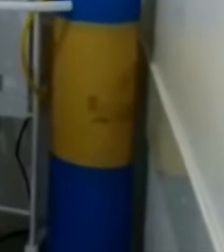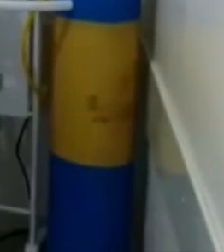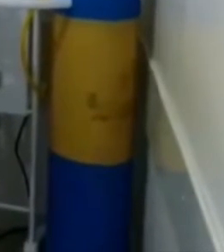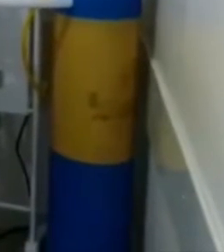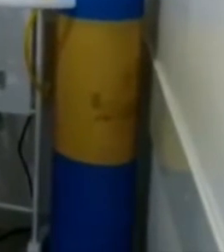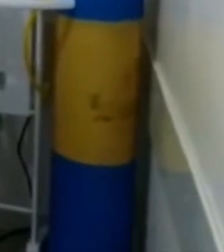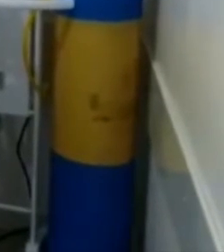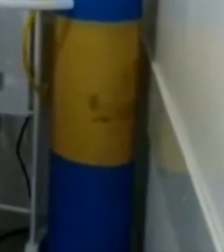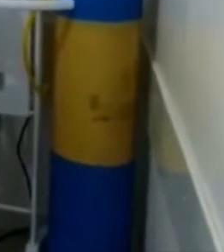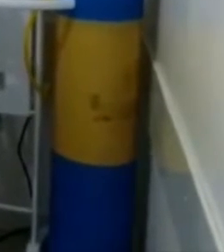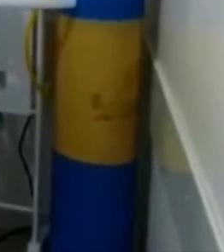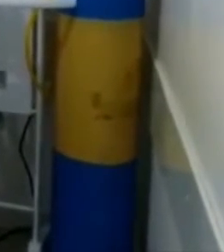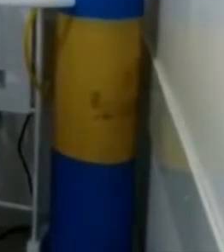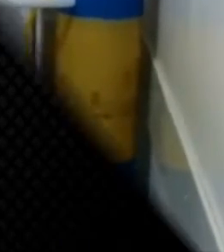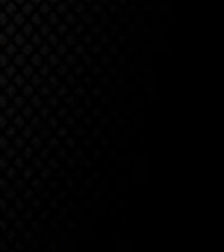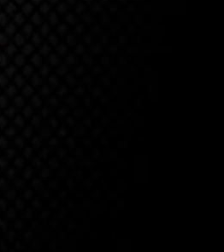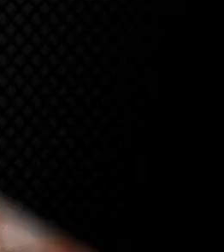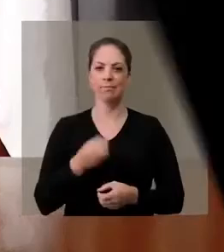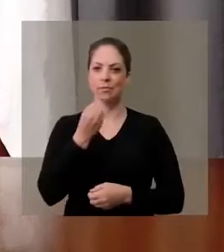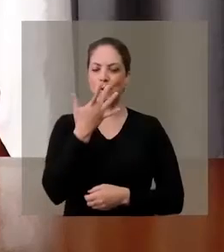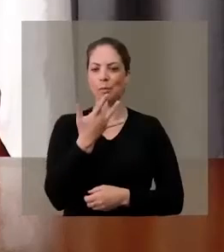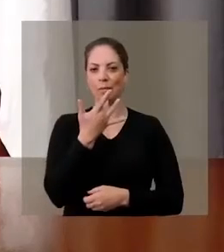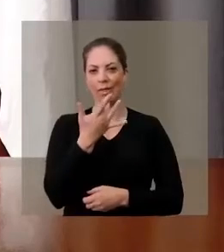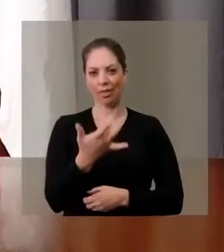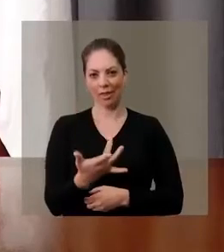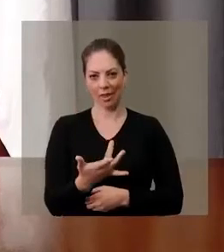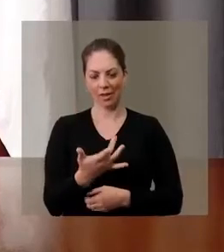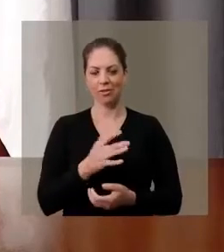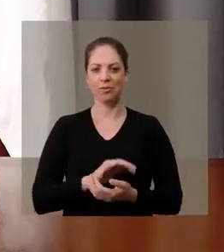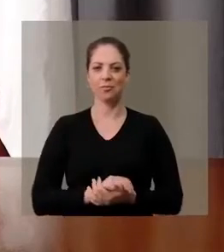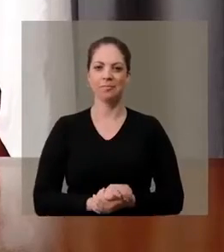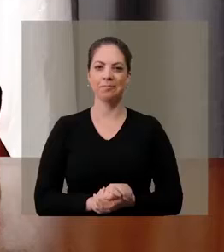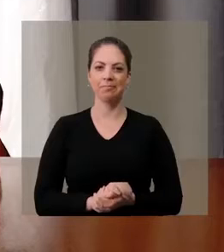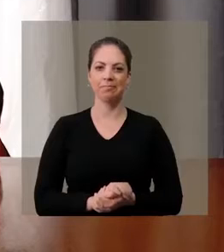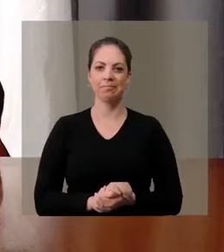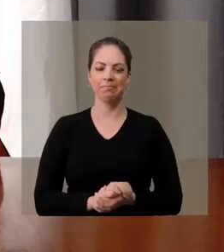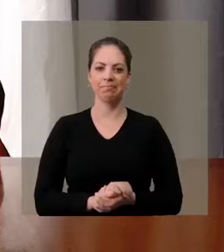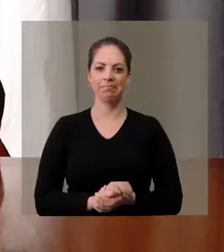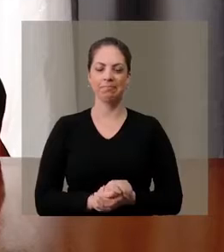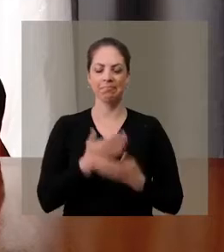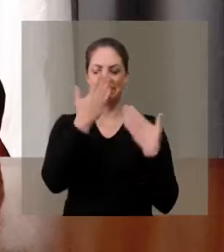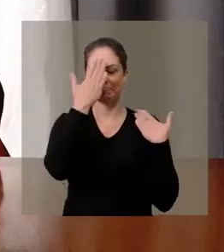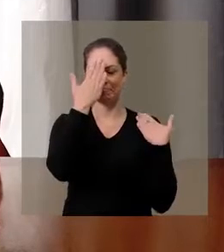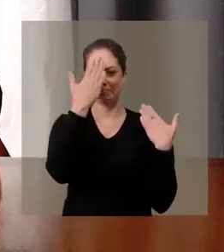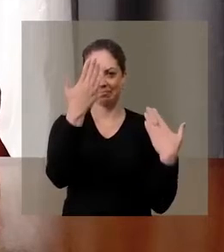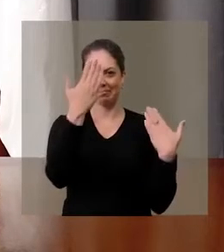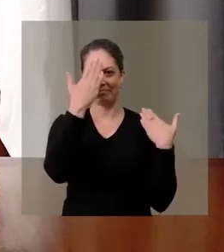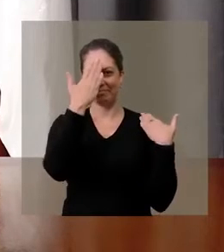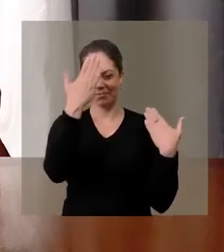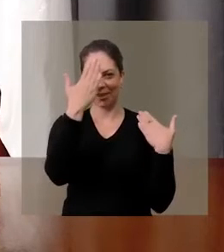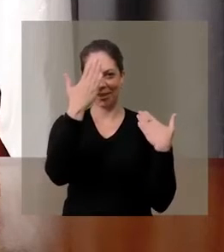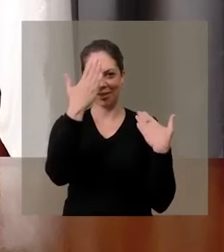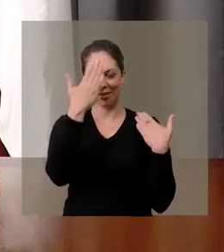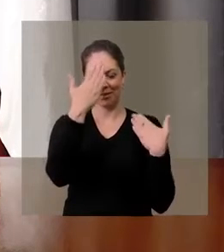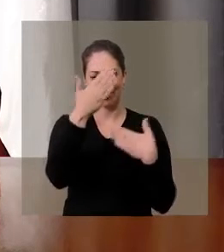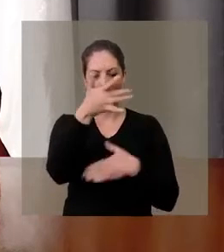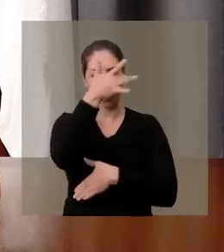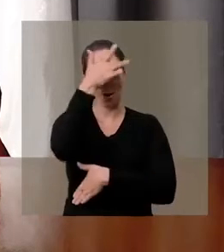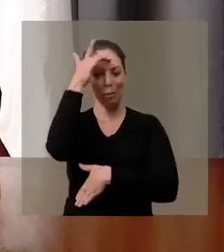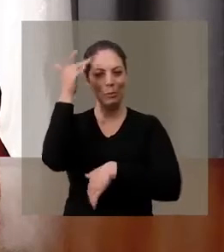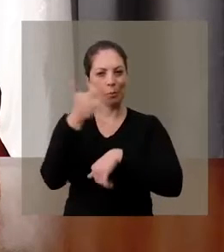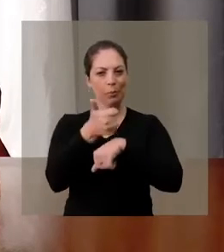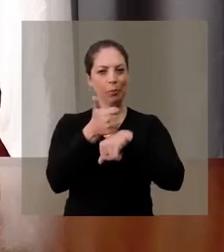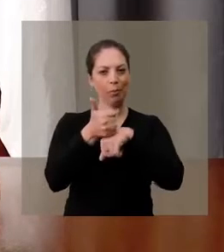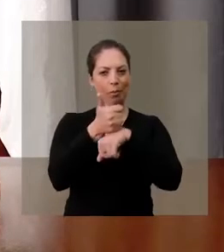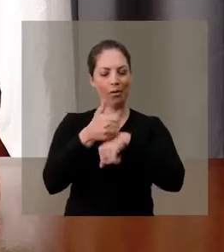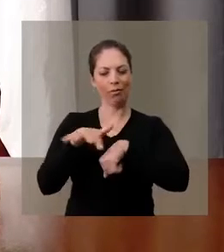transformados em UTI geral. E o prefeito de Santa Cruz do Sul, Telmo Kirst, esclareceu que o fechamento temporário de